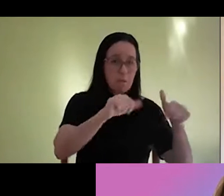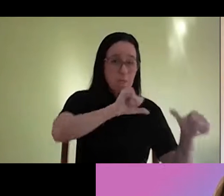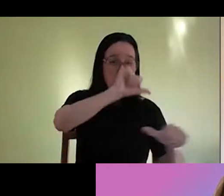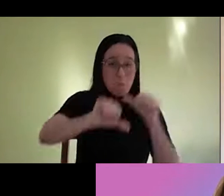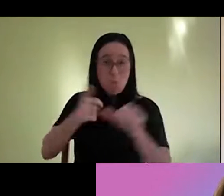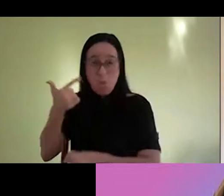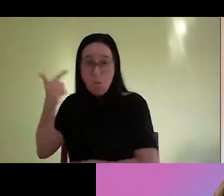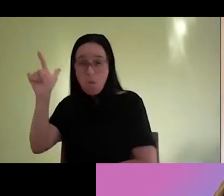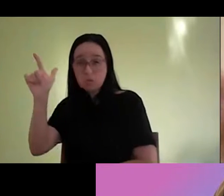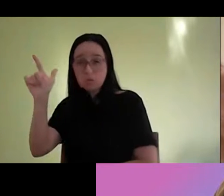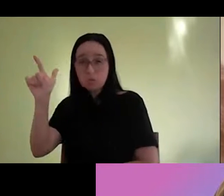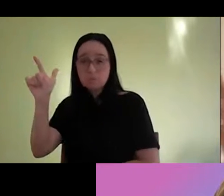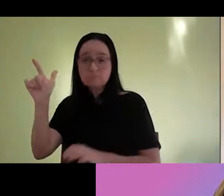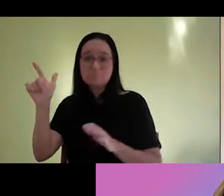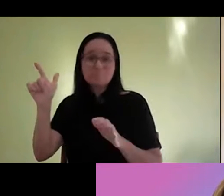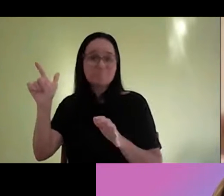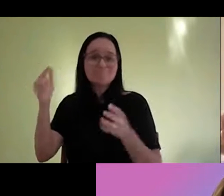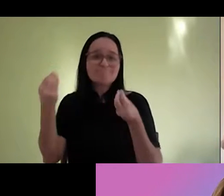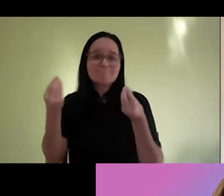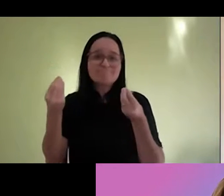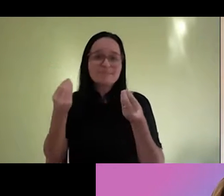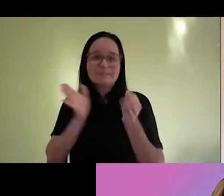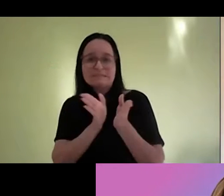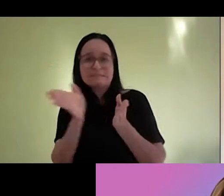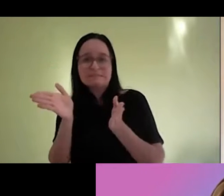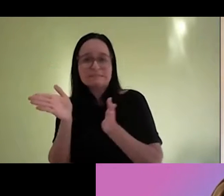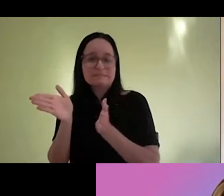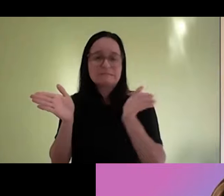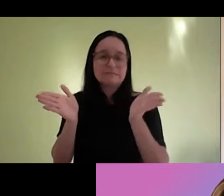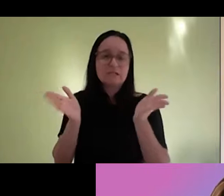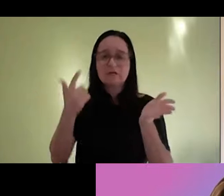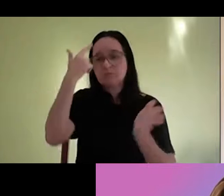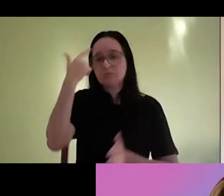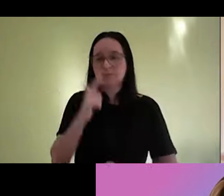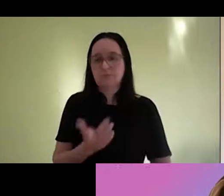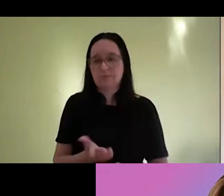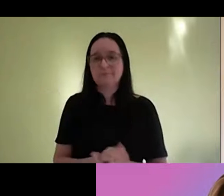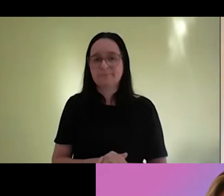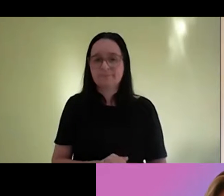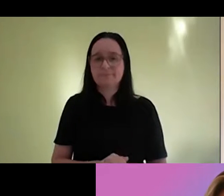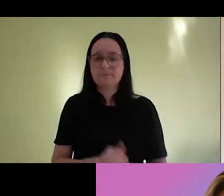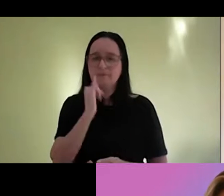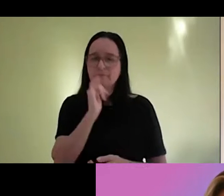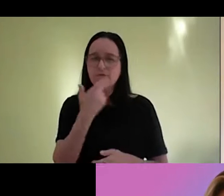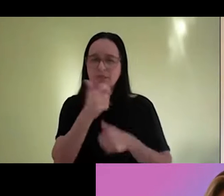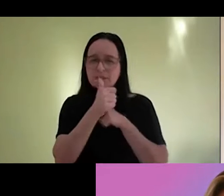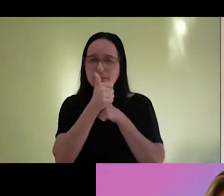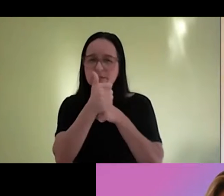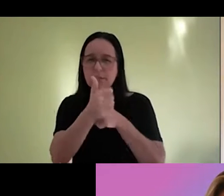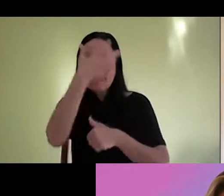às vezes, a gente não sabe o caminho desse outro. Uma dica que eu dou é seguir pessoas nas redes,